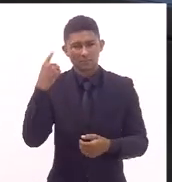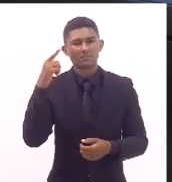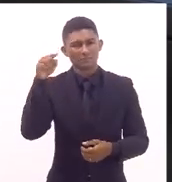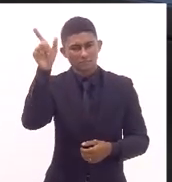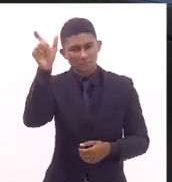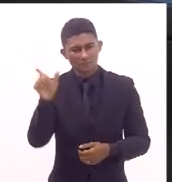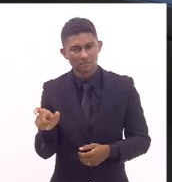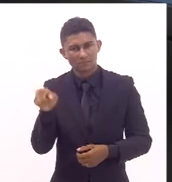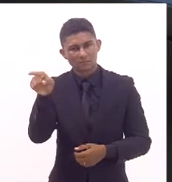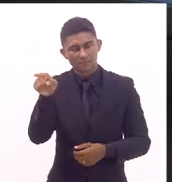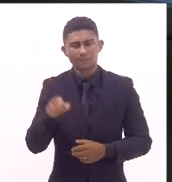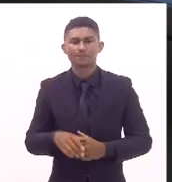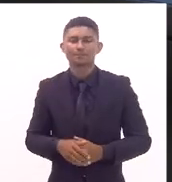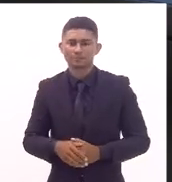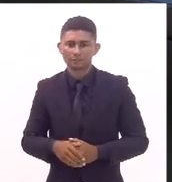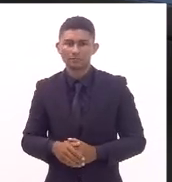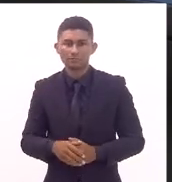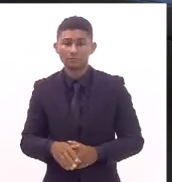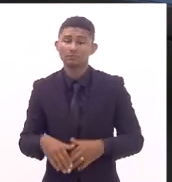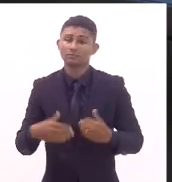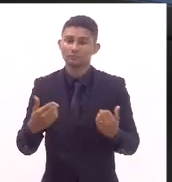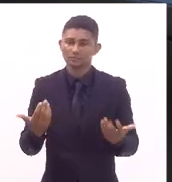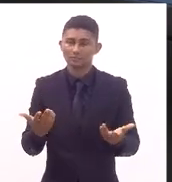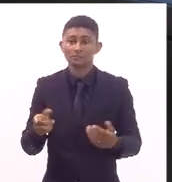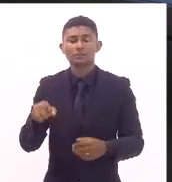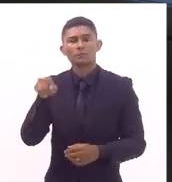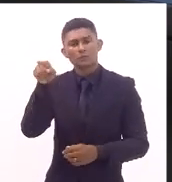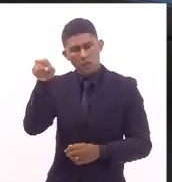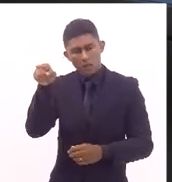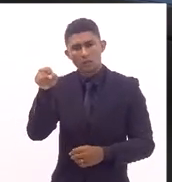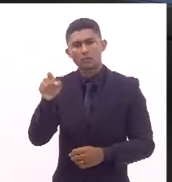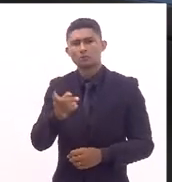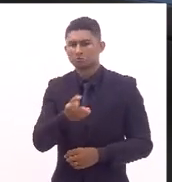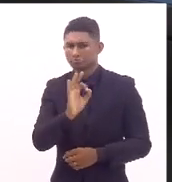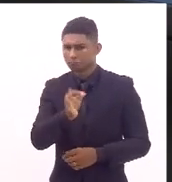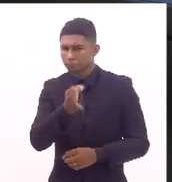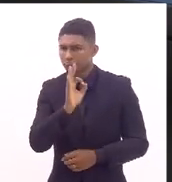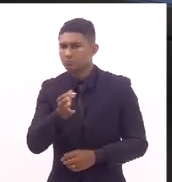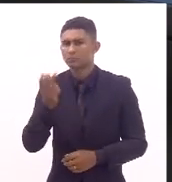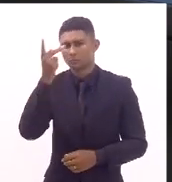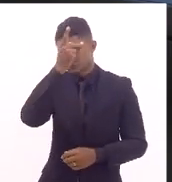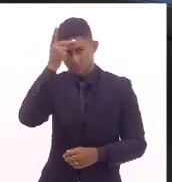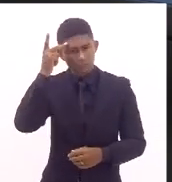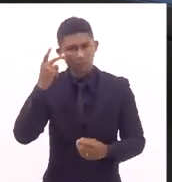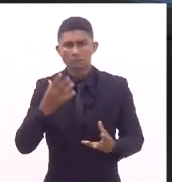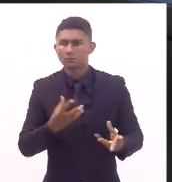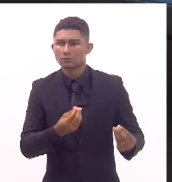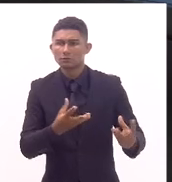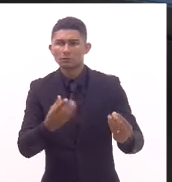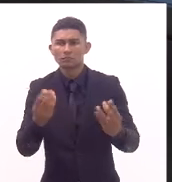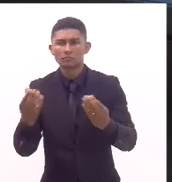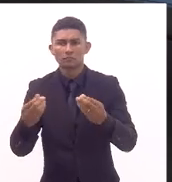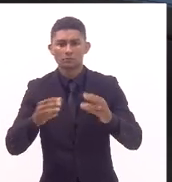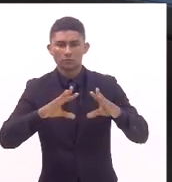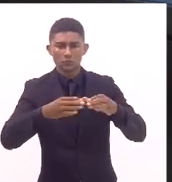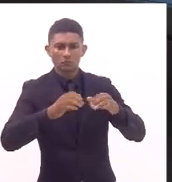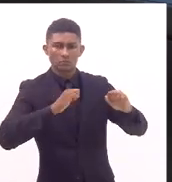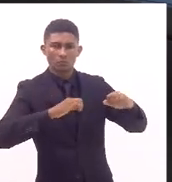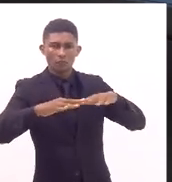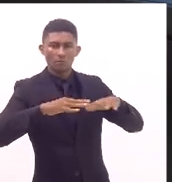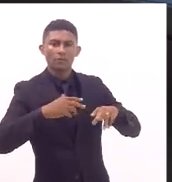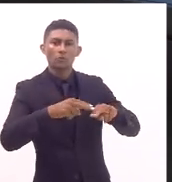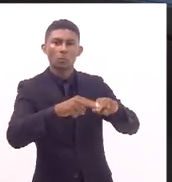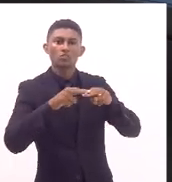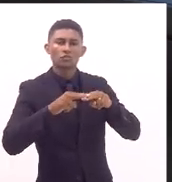e esse Abdias fez muita gente hoje dentro do movimento negro